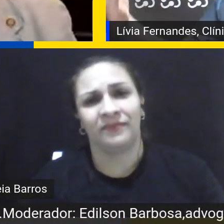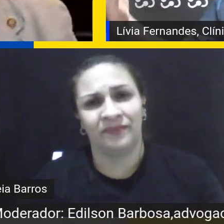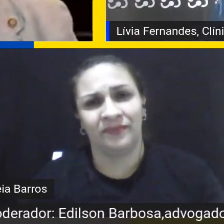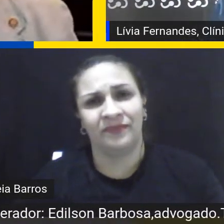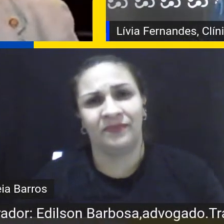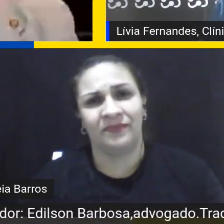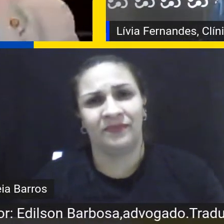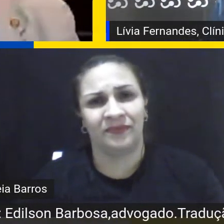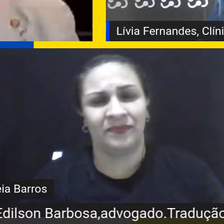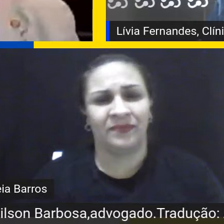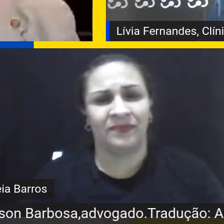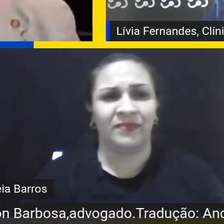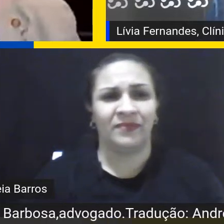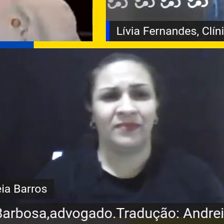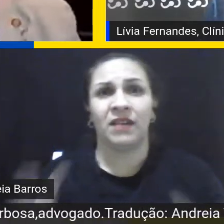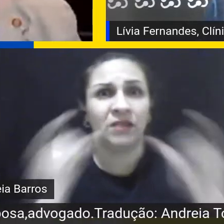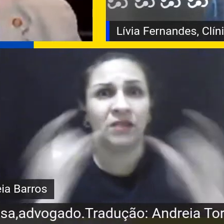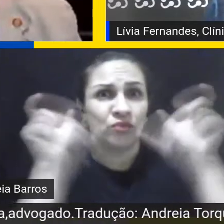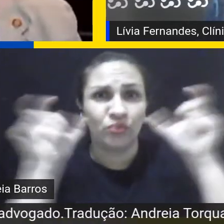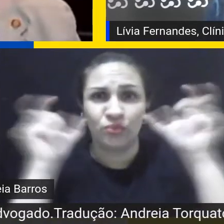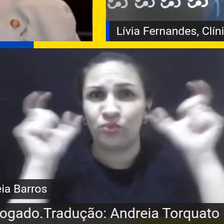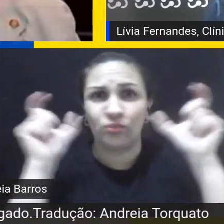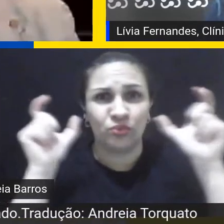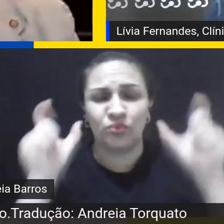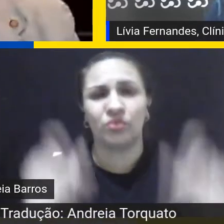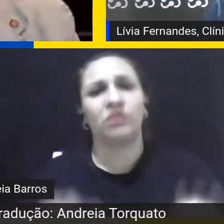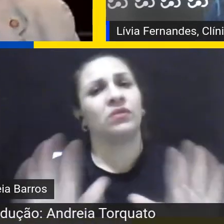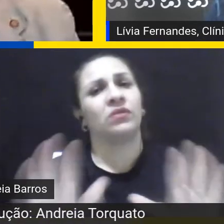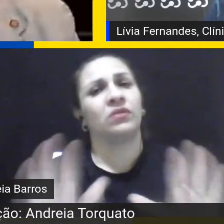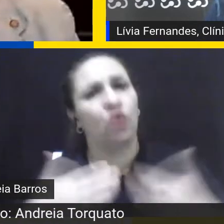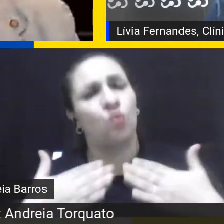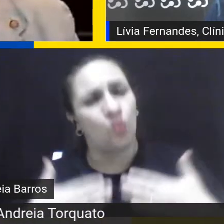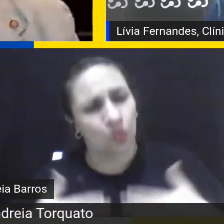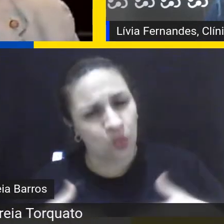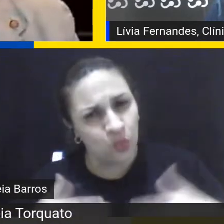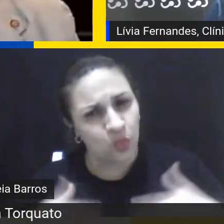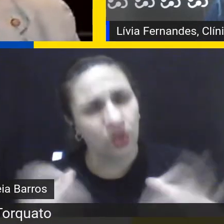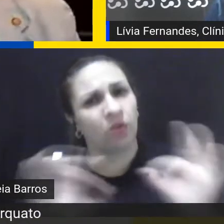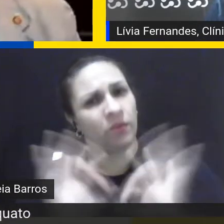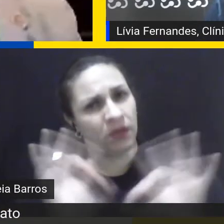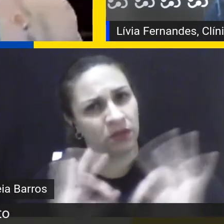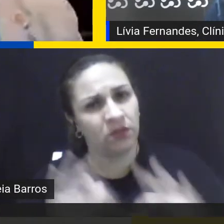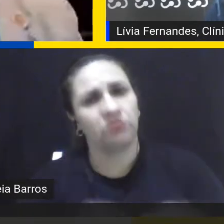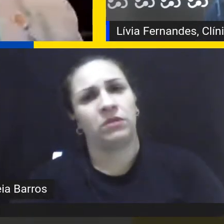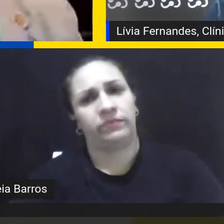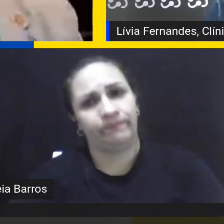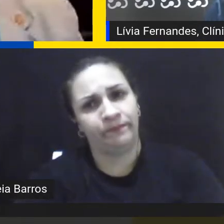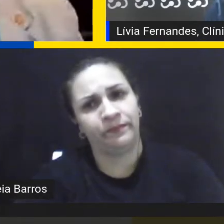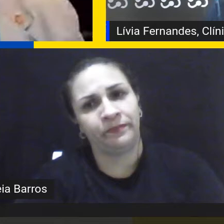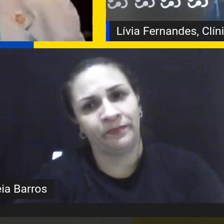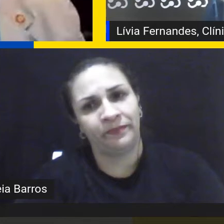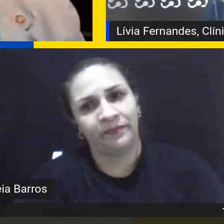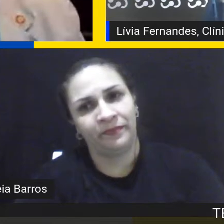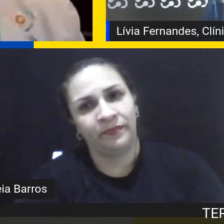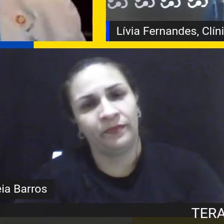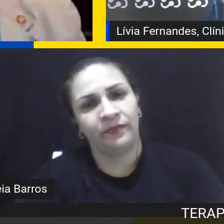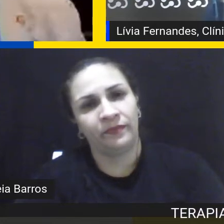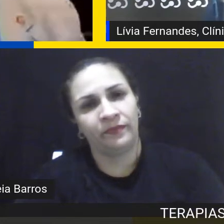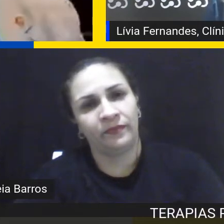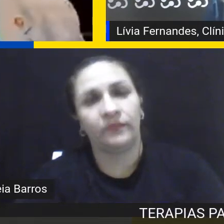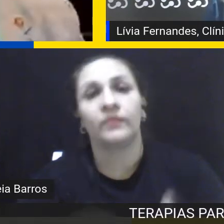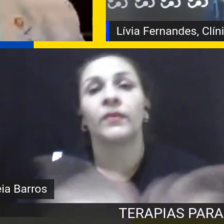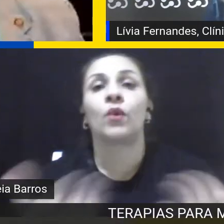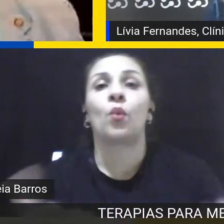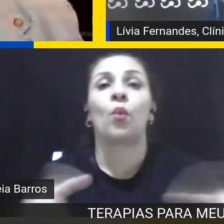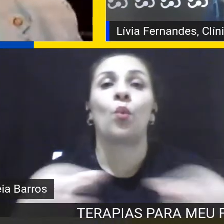no 220. Então, a gente tem que ter muito cuidado no planejamento. E, Lívia, qual a importância da